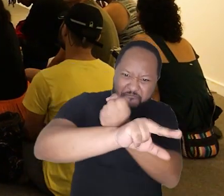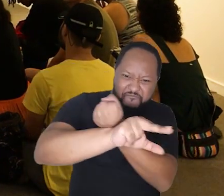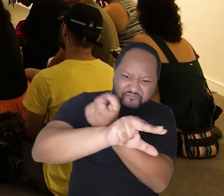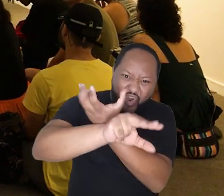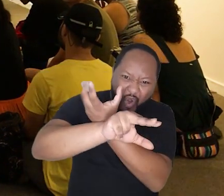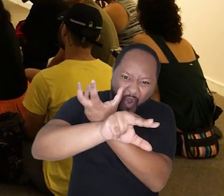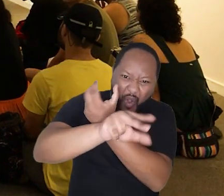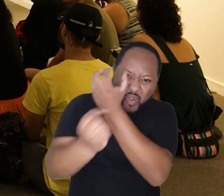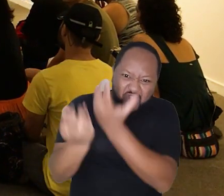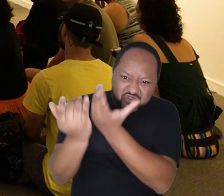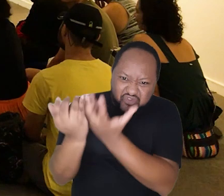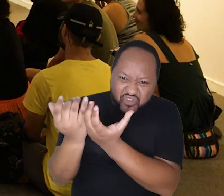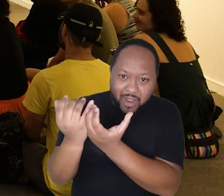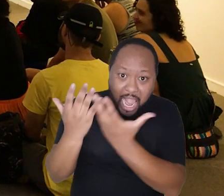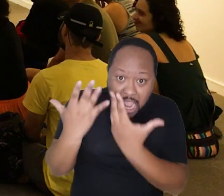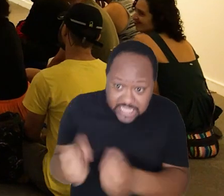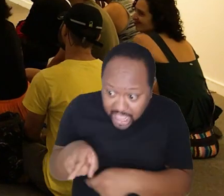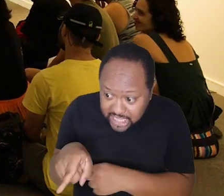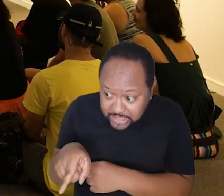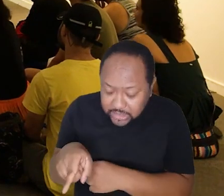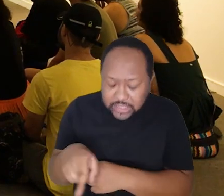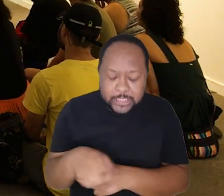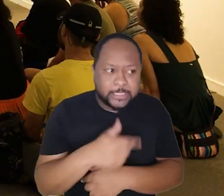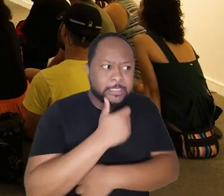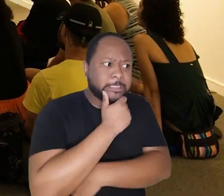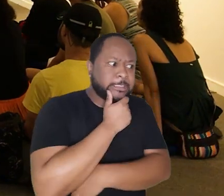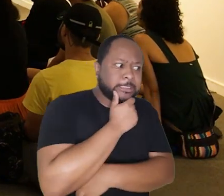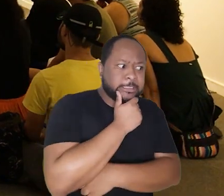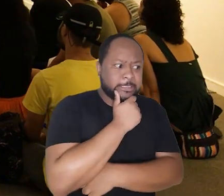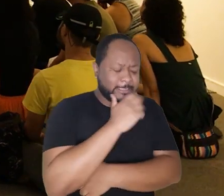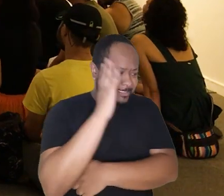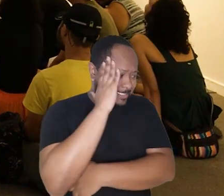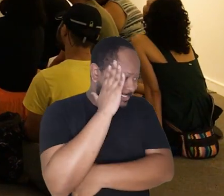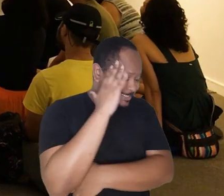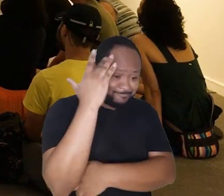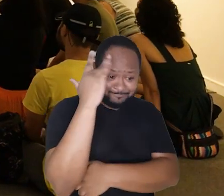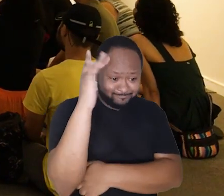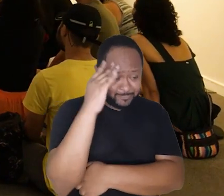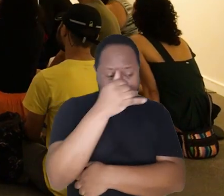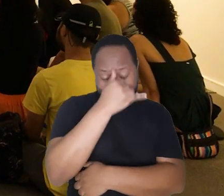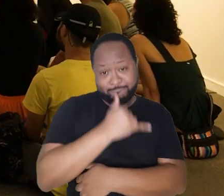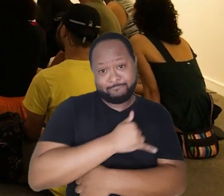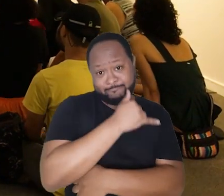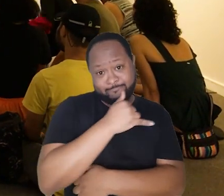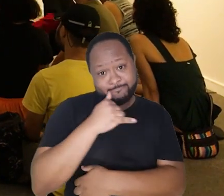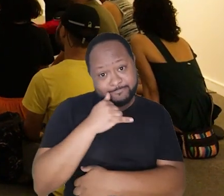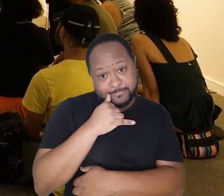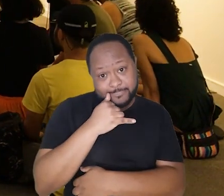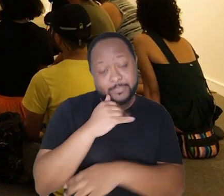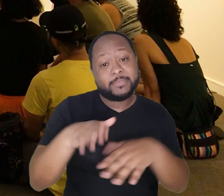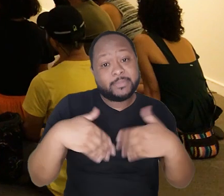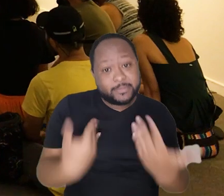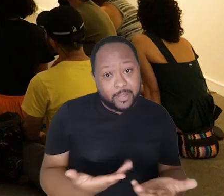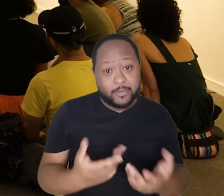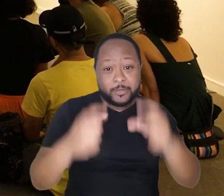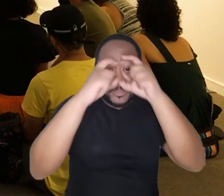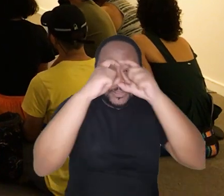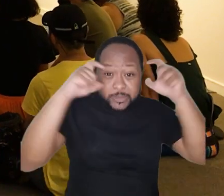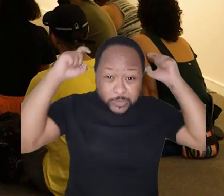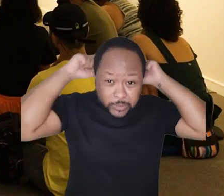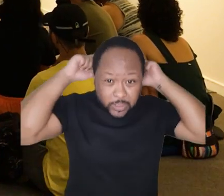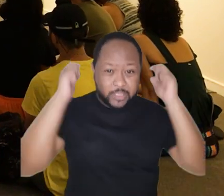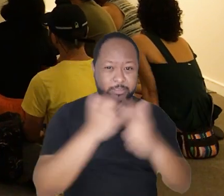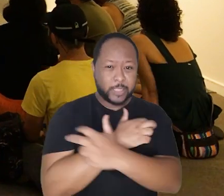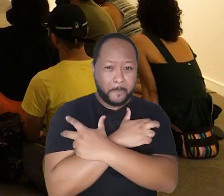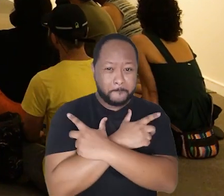Aceita. Ele ficou assim também, titubeou. Ele falou, eu não sei, mas vou. E aí então, ele desceu